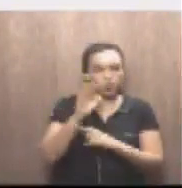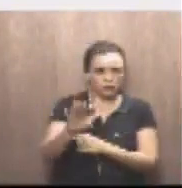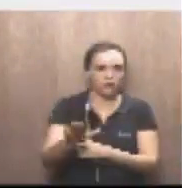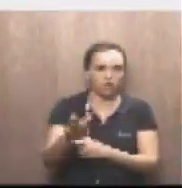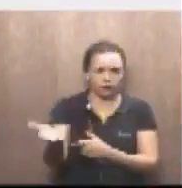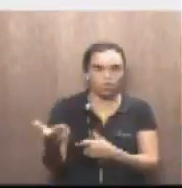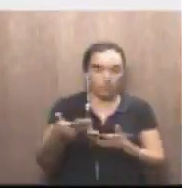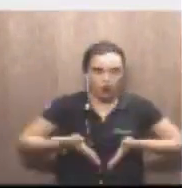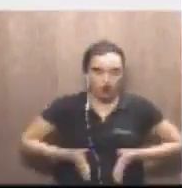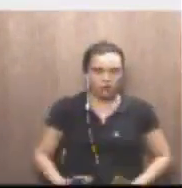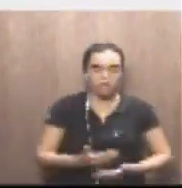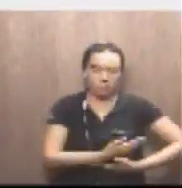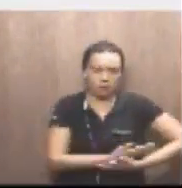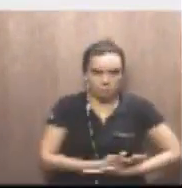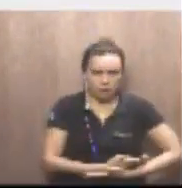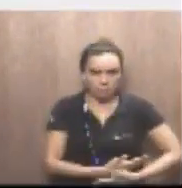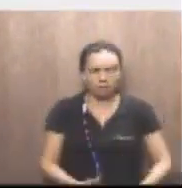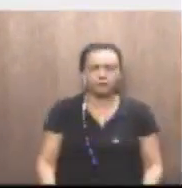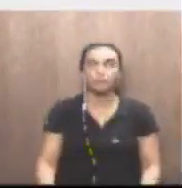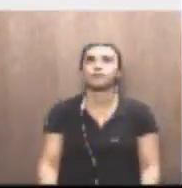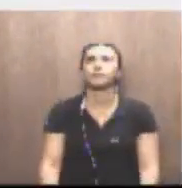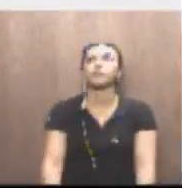assistência.